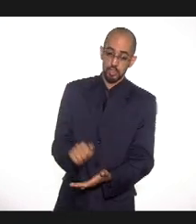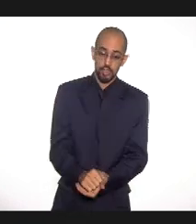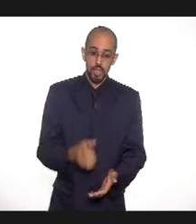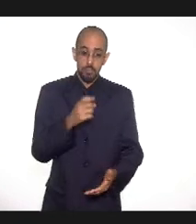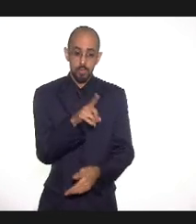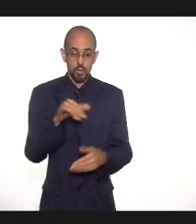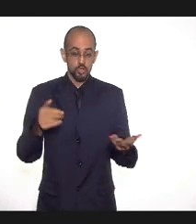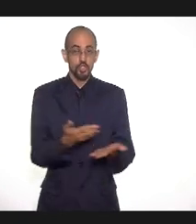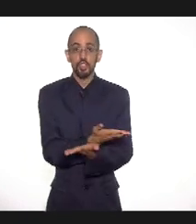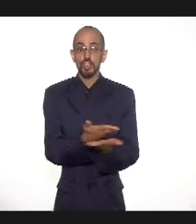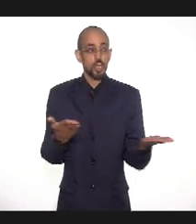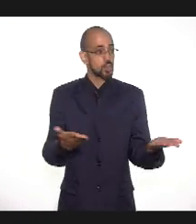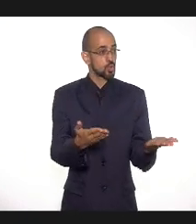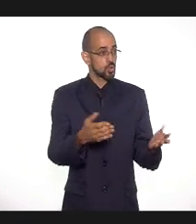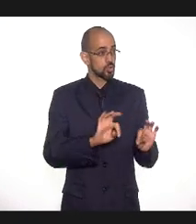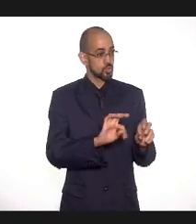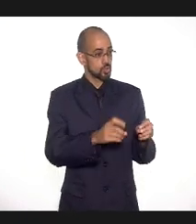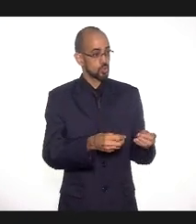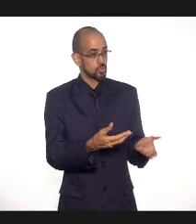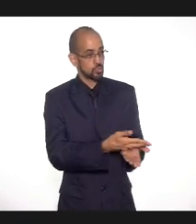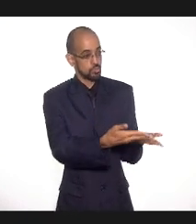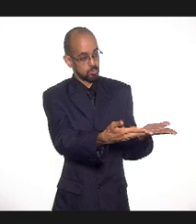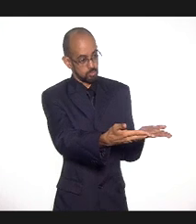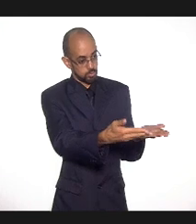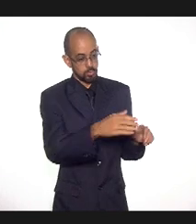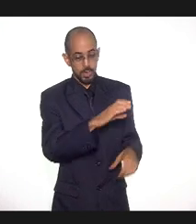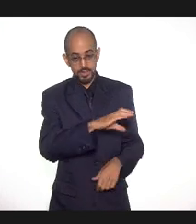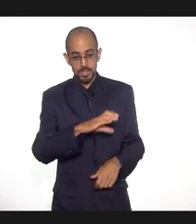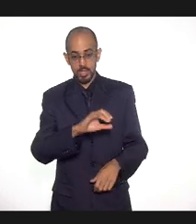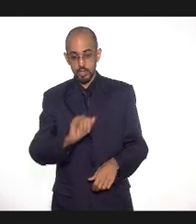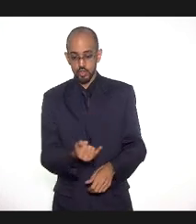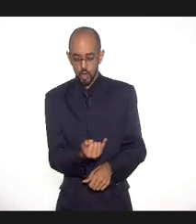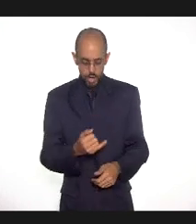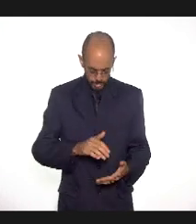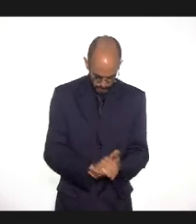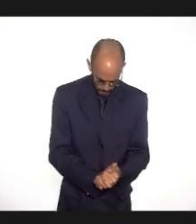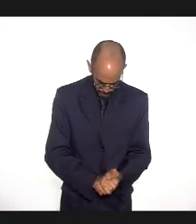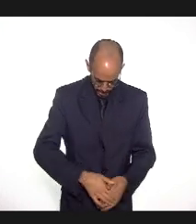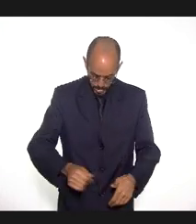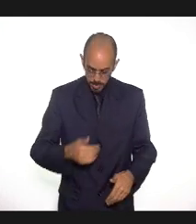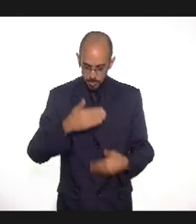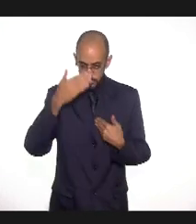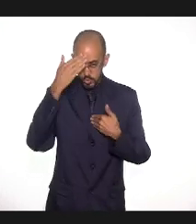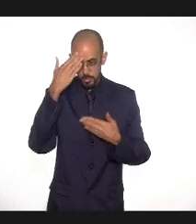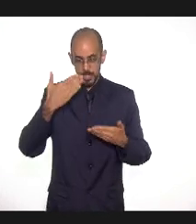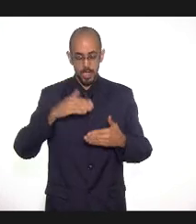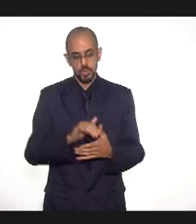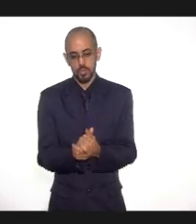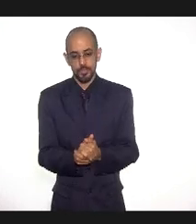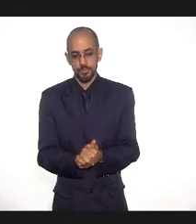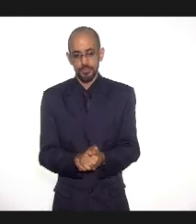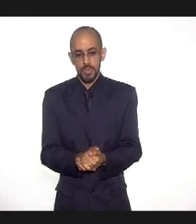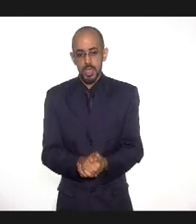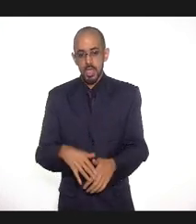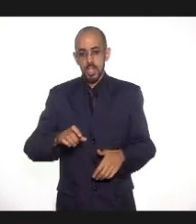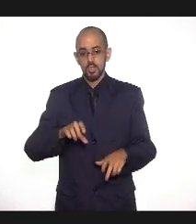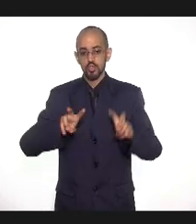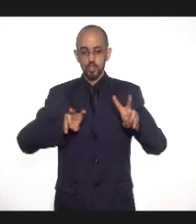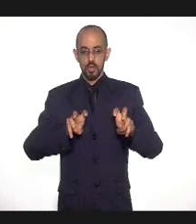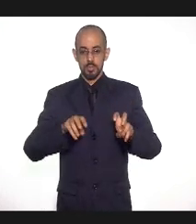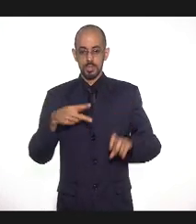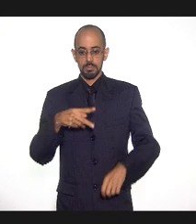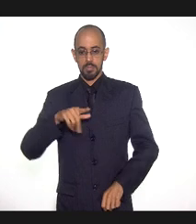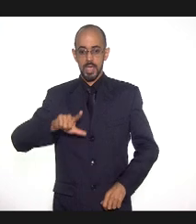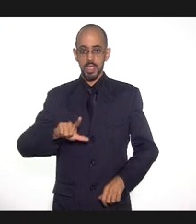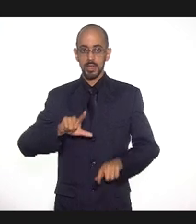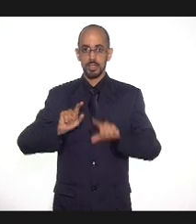dia aí, né, aos membros da CCJ, obrigada aí pela oportunidade da fala. É sobre esse PL, eu estou